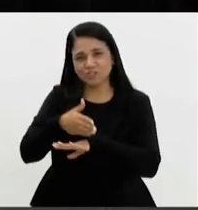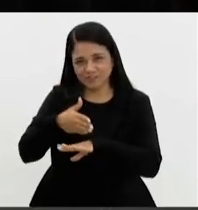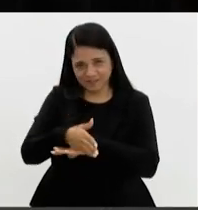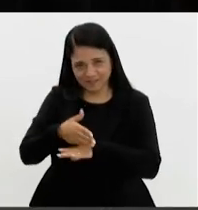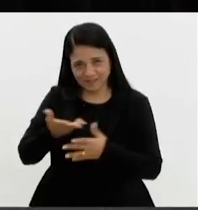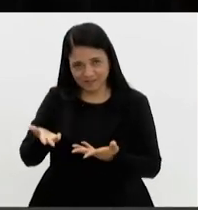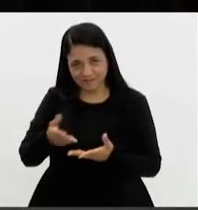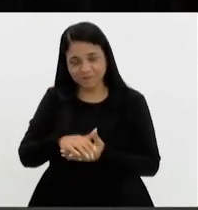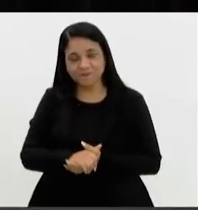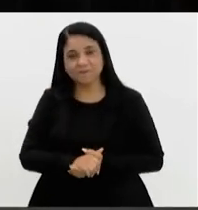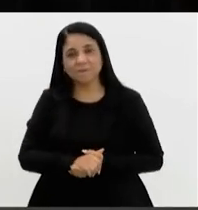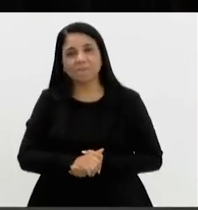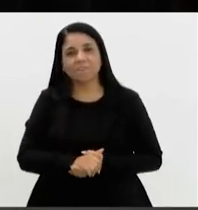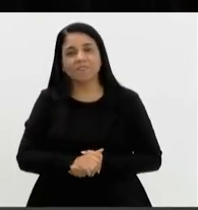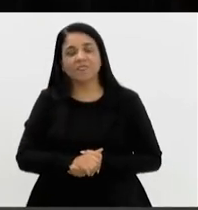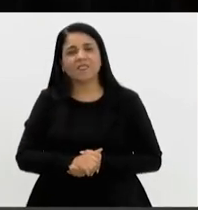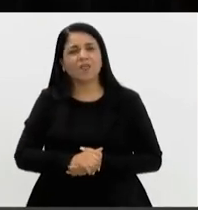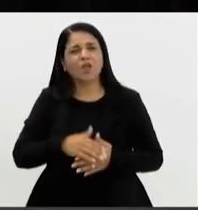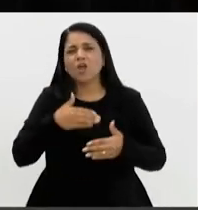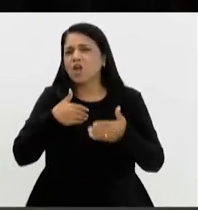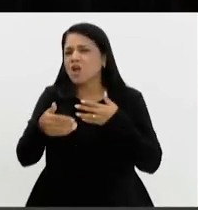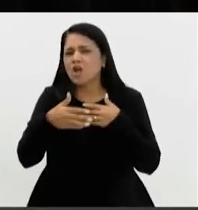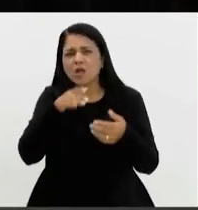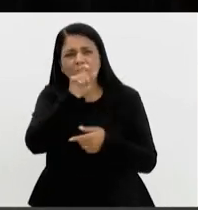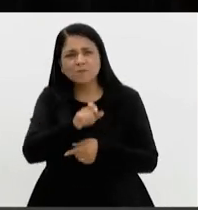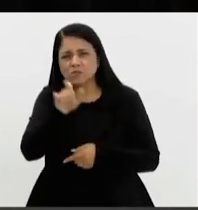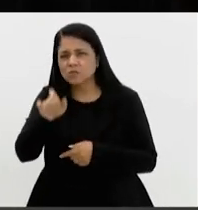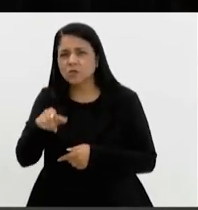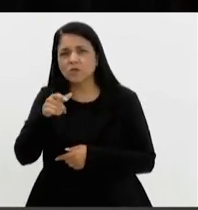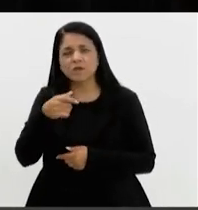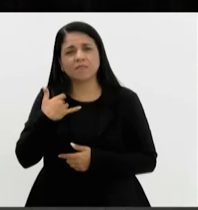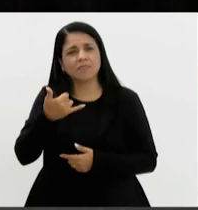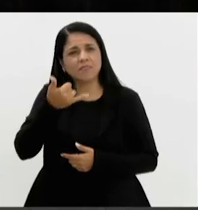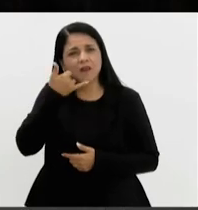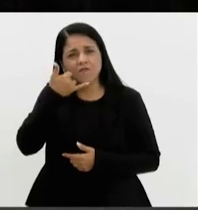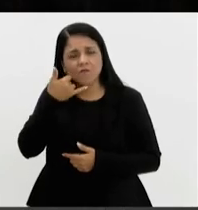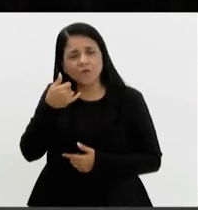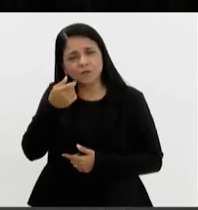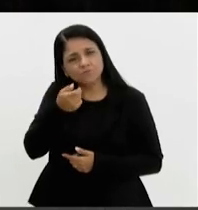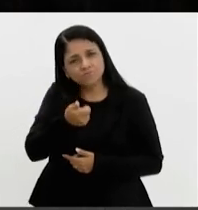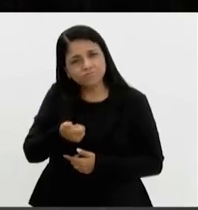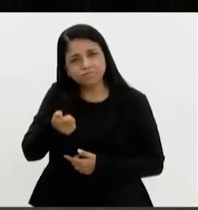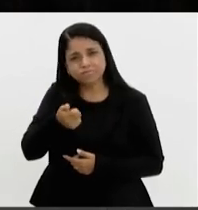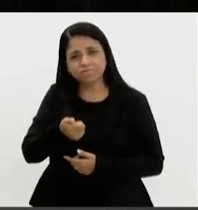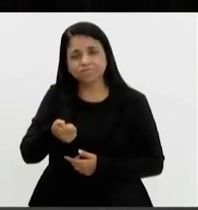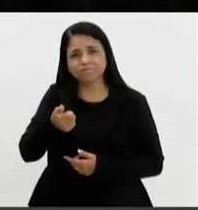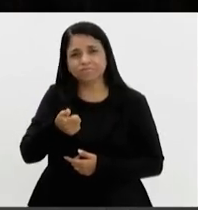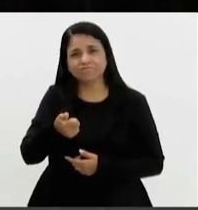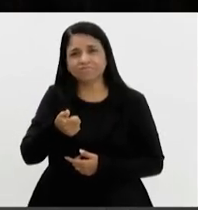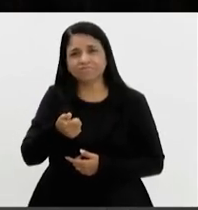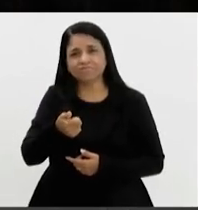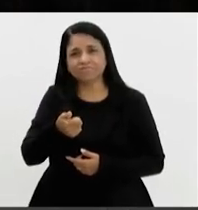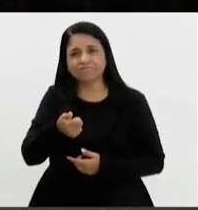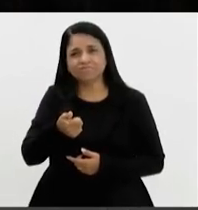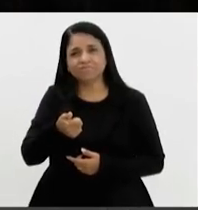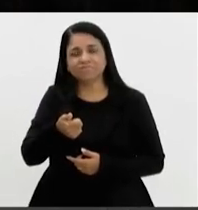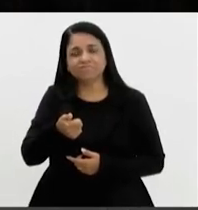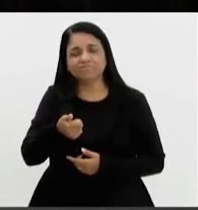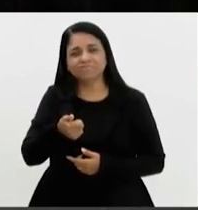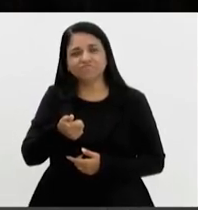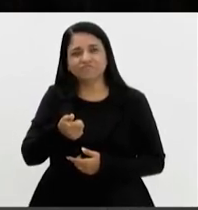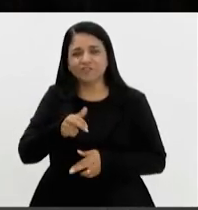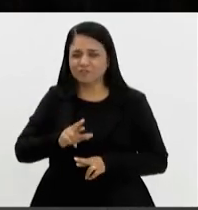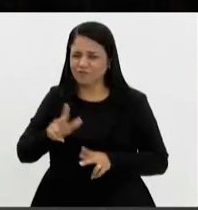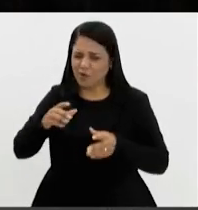qualquer pessoa que tenha um telefone eh que não seja um tijola que